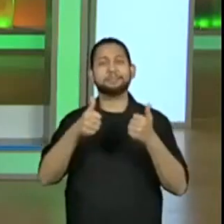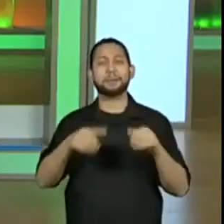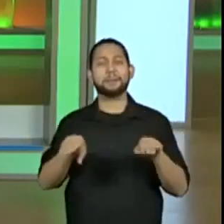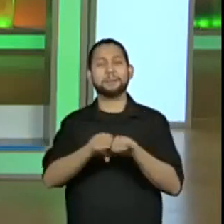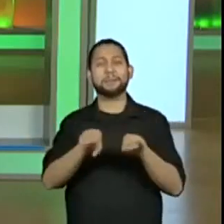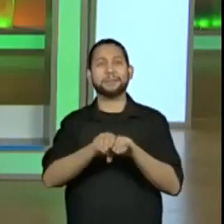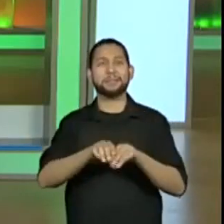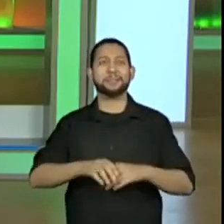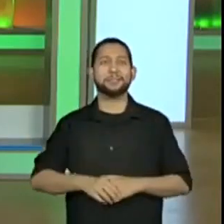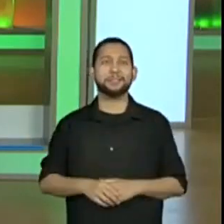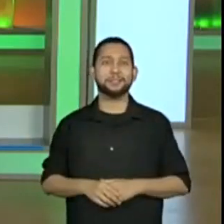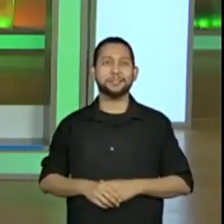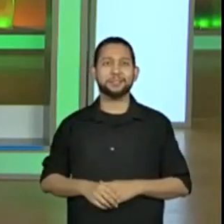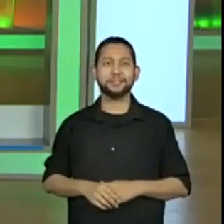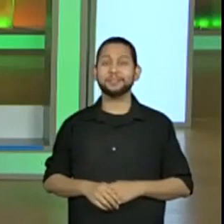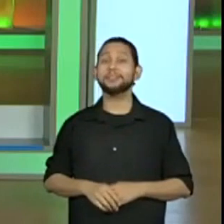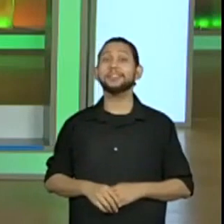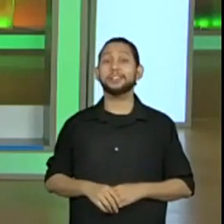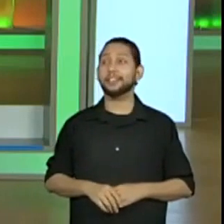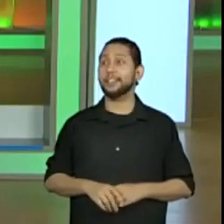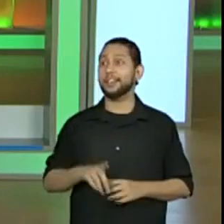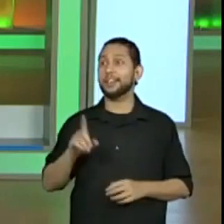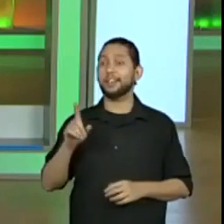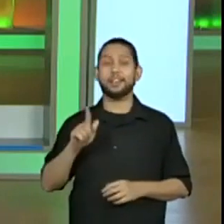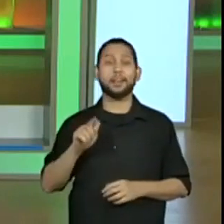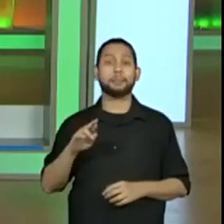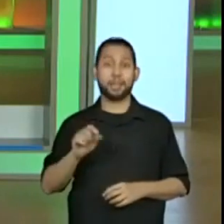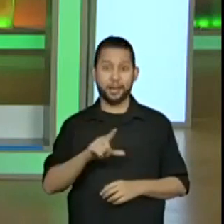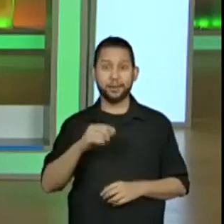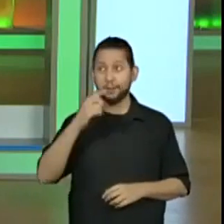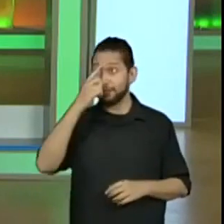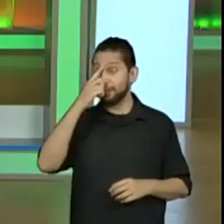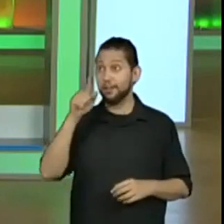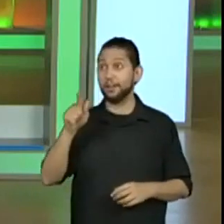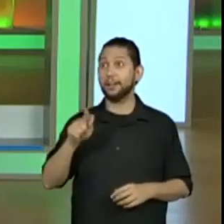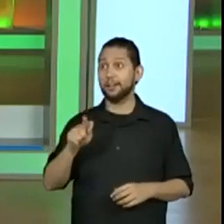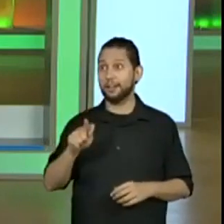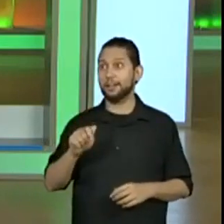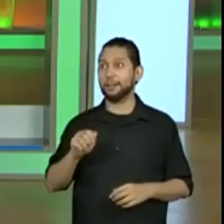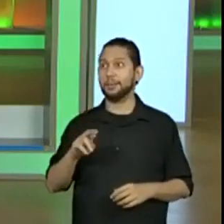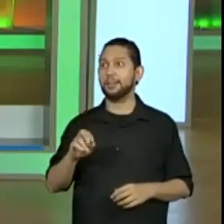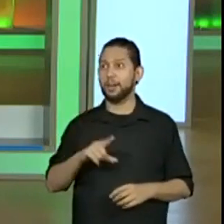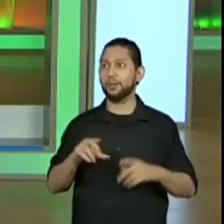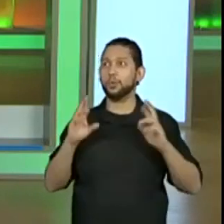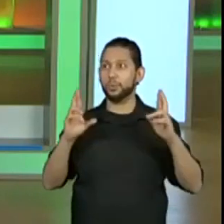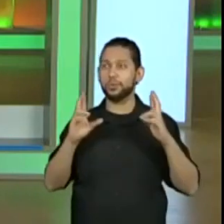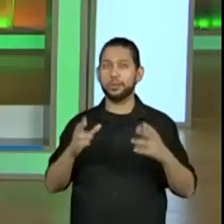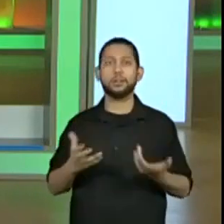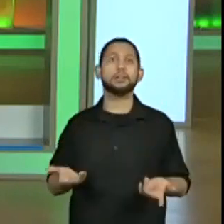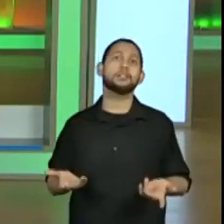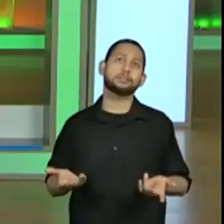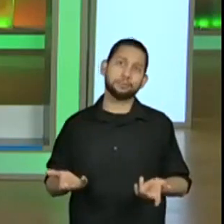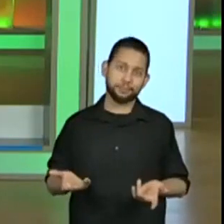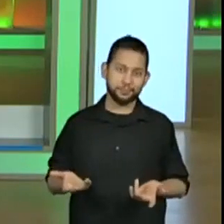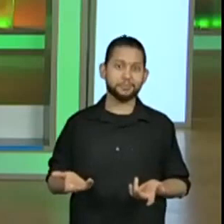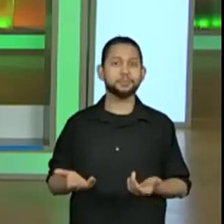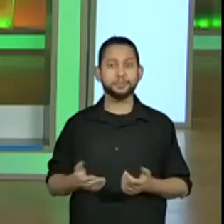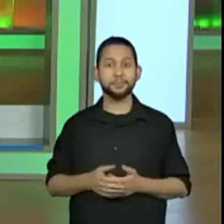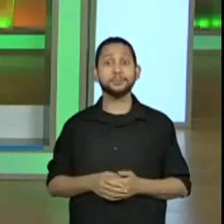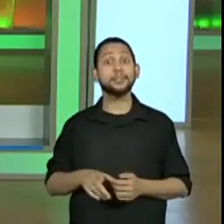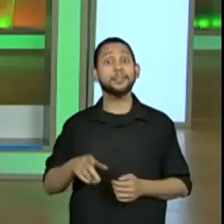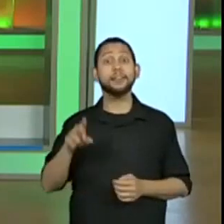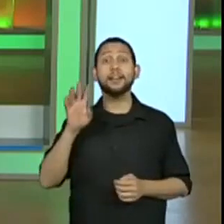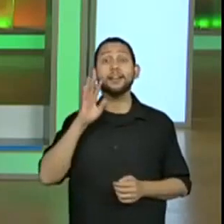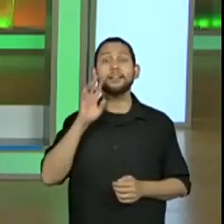adoro isso. Vamos Muito lá. Muito bom. Gabriel torcendo, eles estão colocando ali as professoras, olha, colocando os alunos ali para a gente, não é? Muito Olha bom. Lá. É